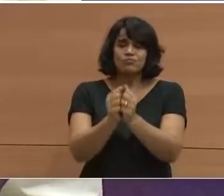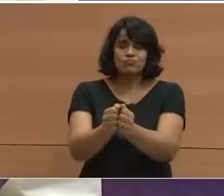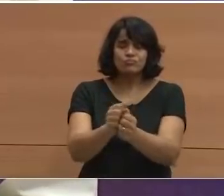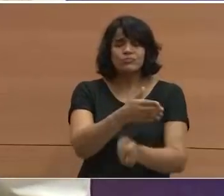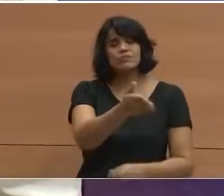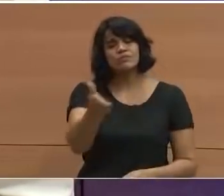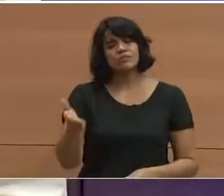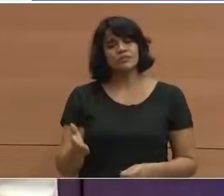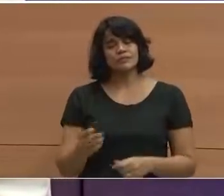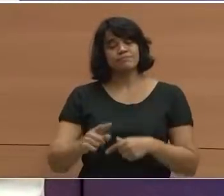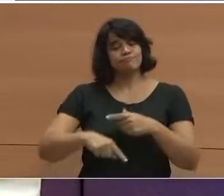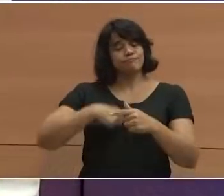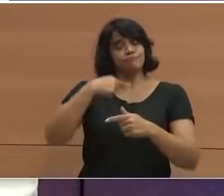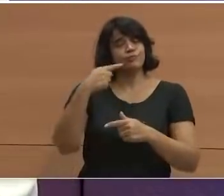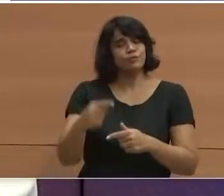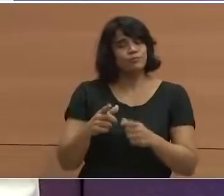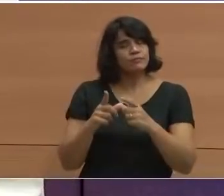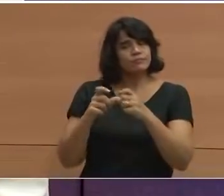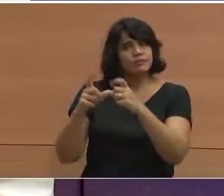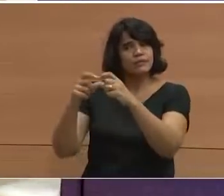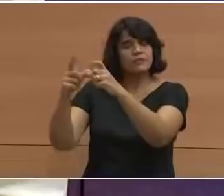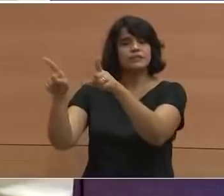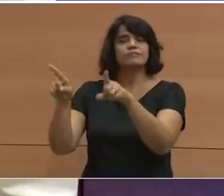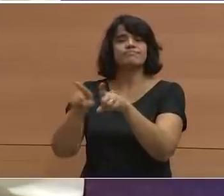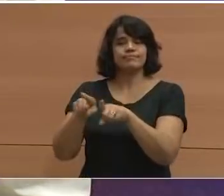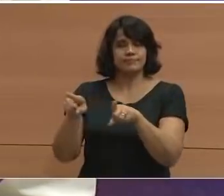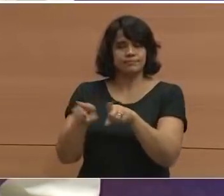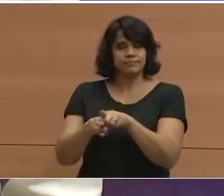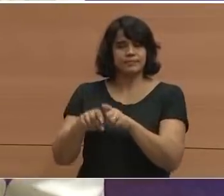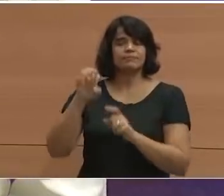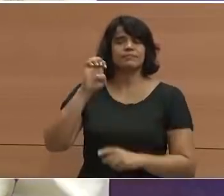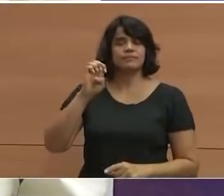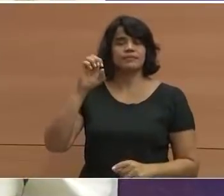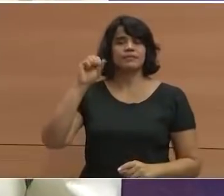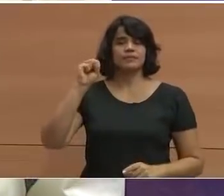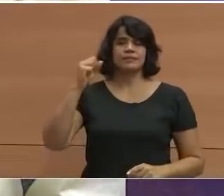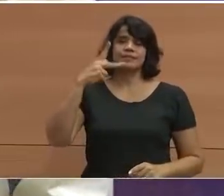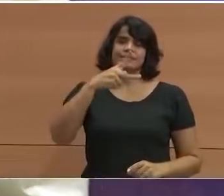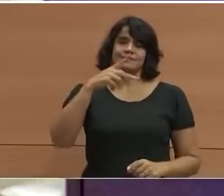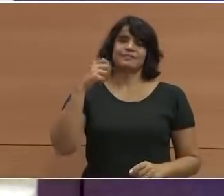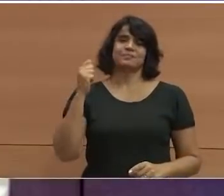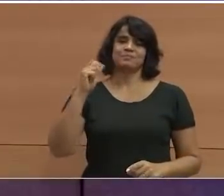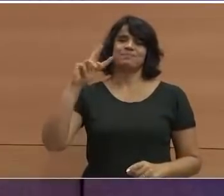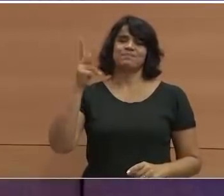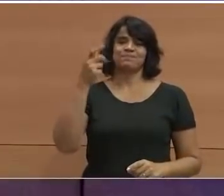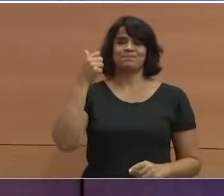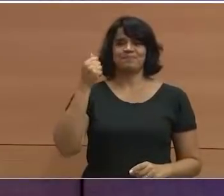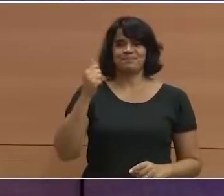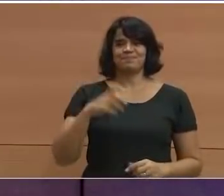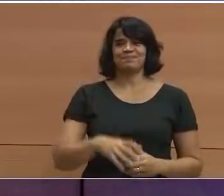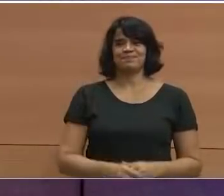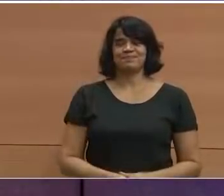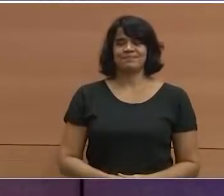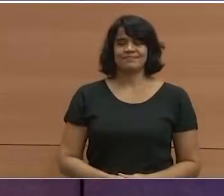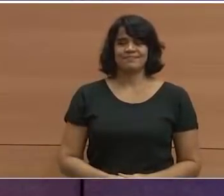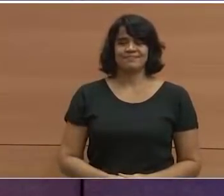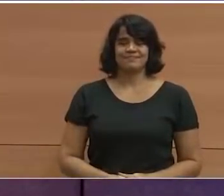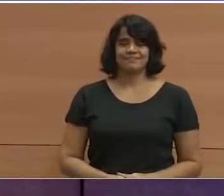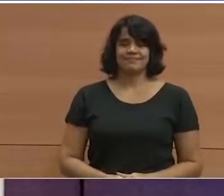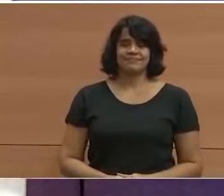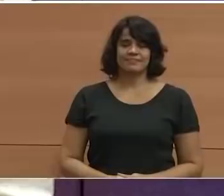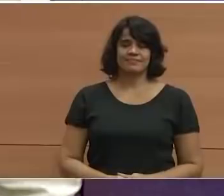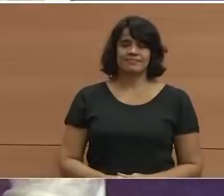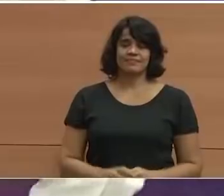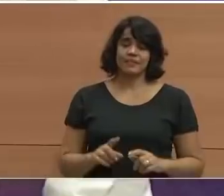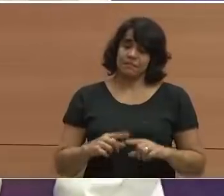vós encaminhado, depois de haver primeiro desfrutado um pouco a vossa companhia. Mas